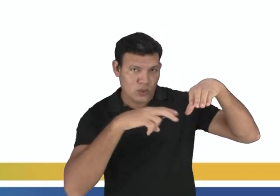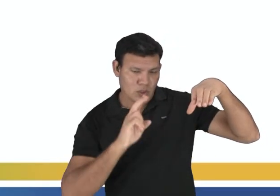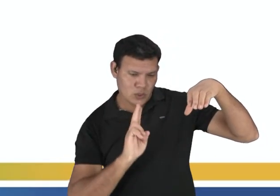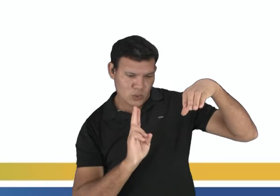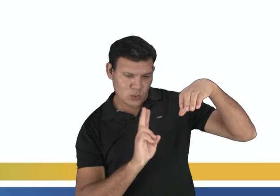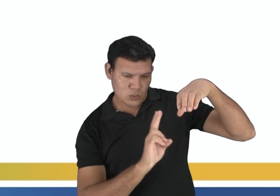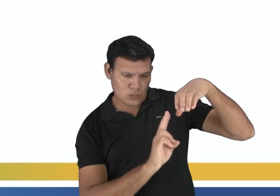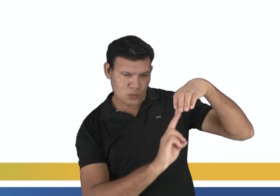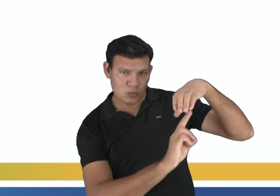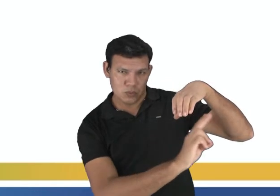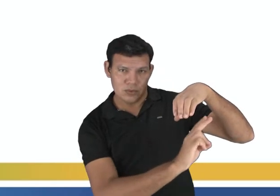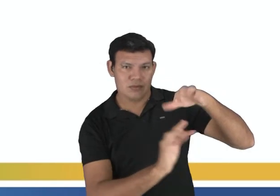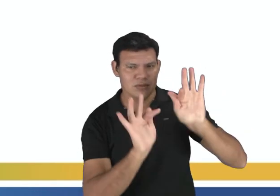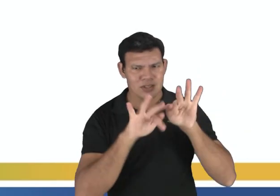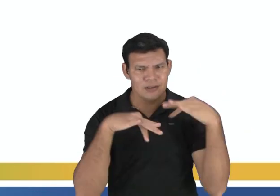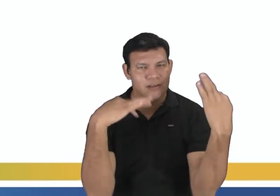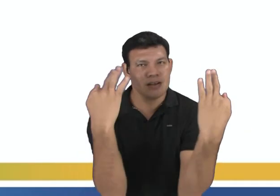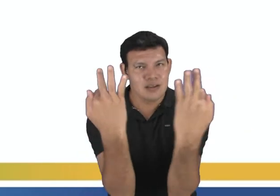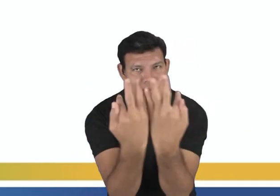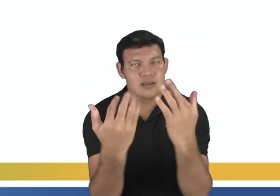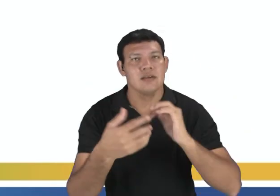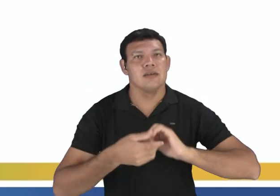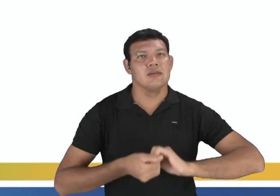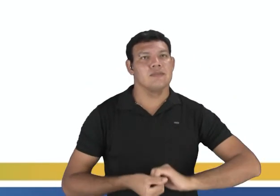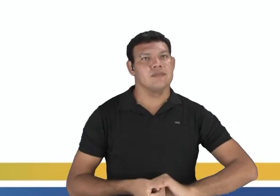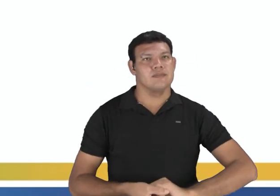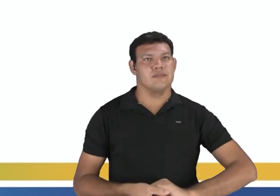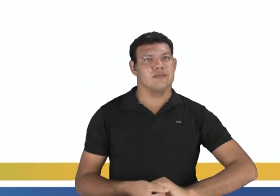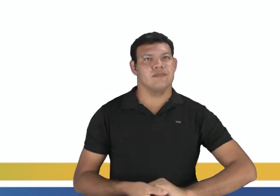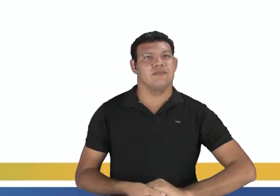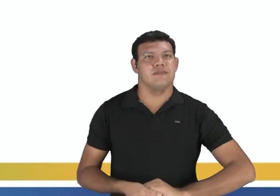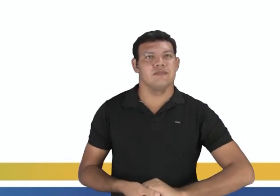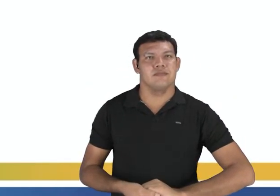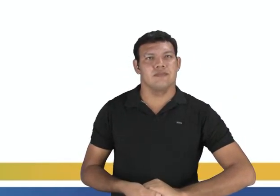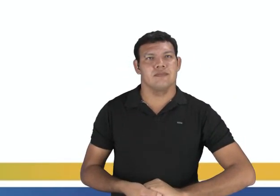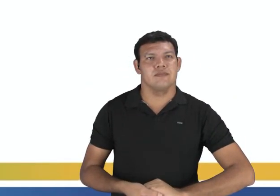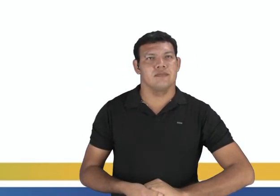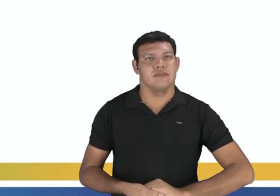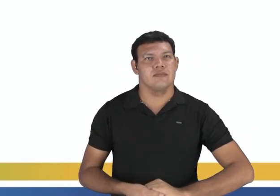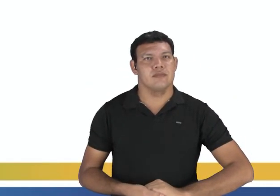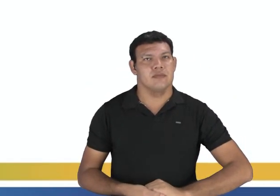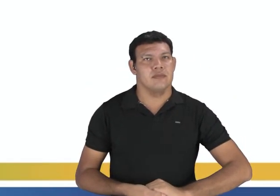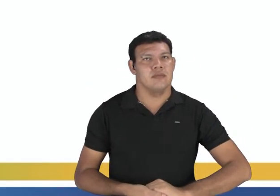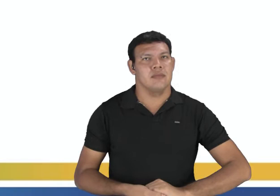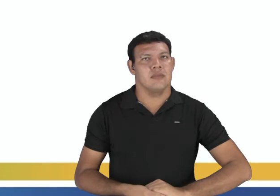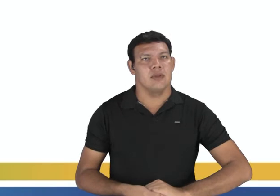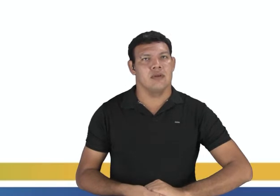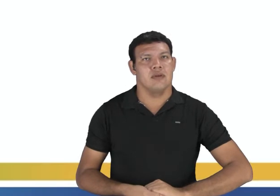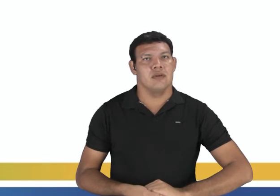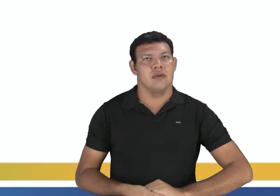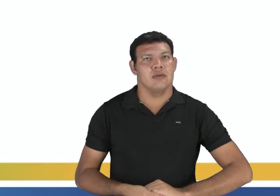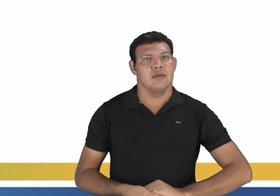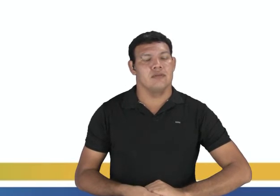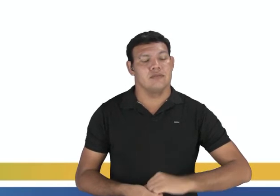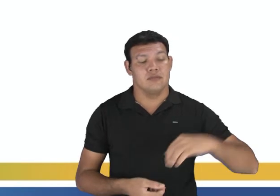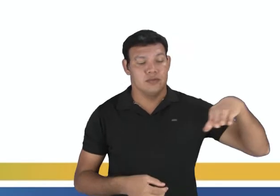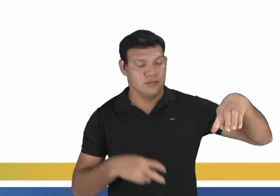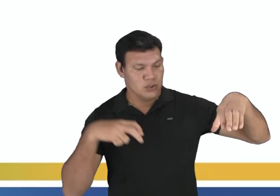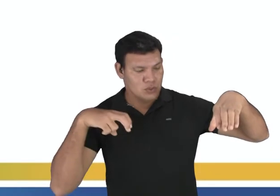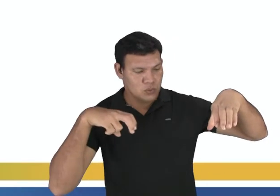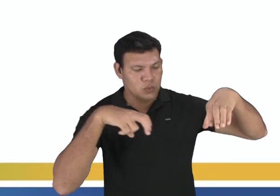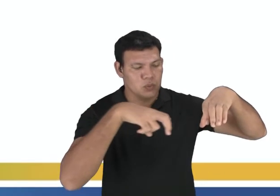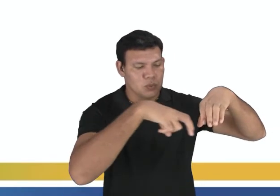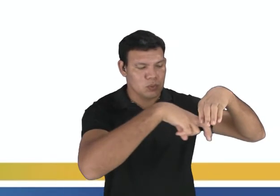Scrooge é uma história sobre uma família de homens da caverna, who live in a cave, que moram em uma